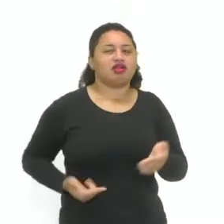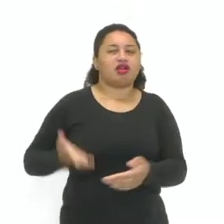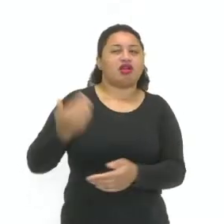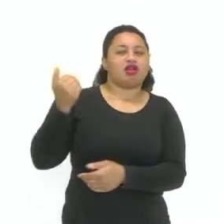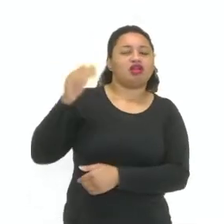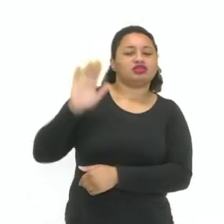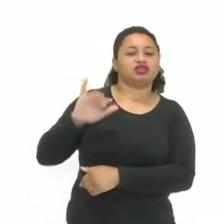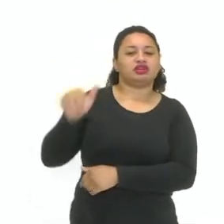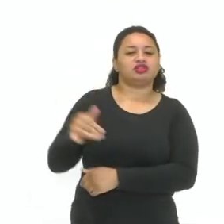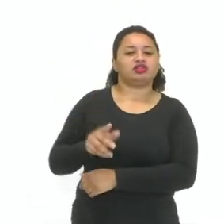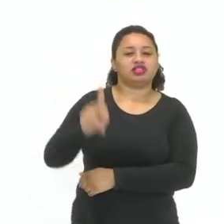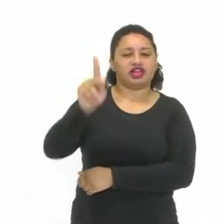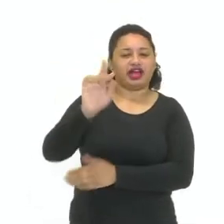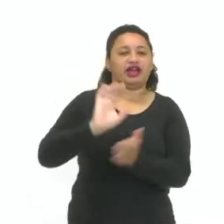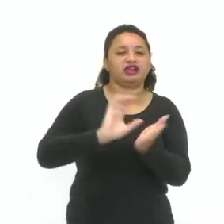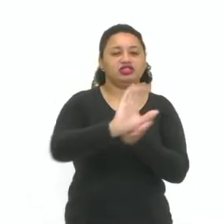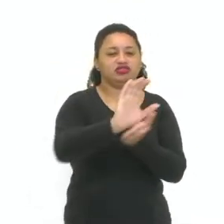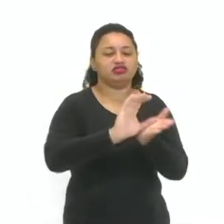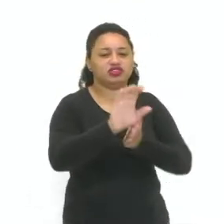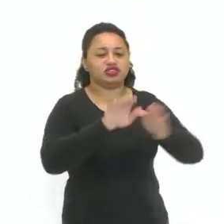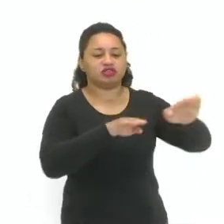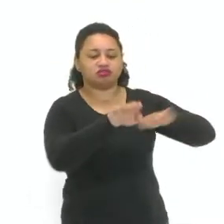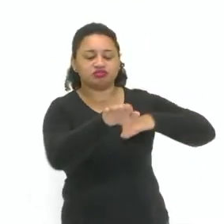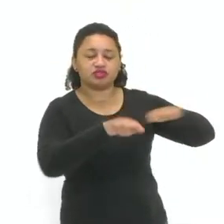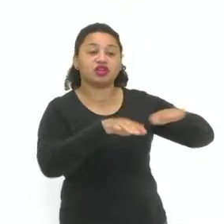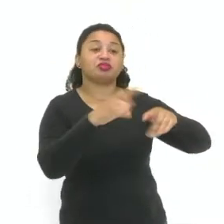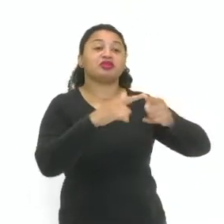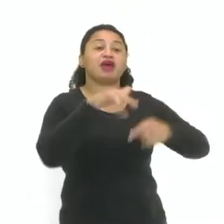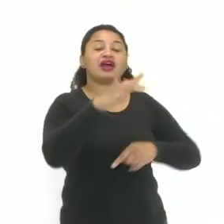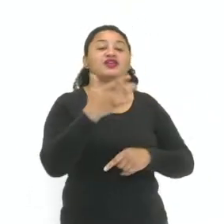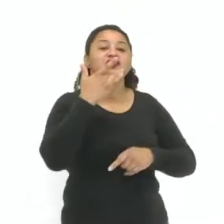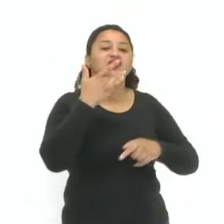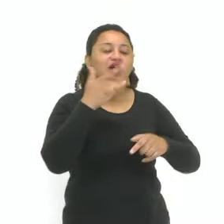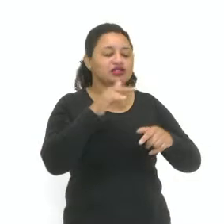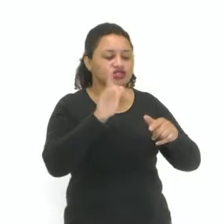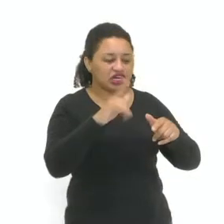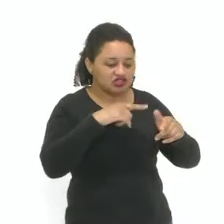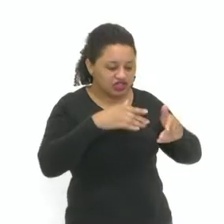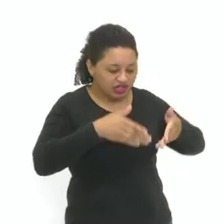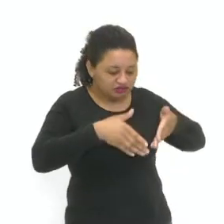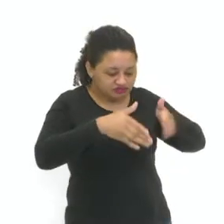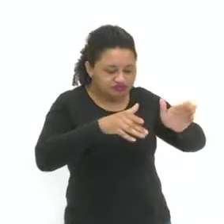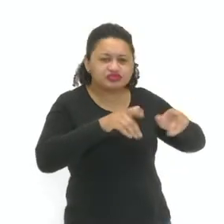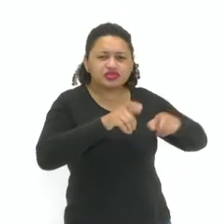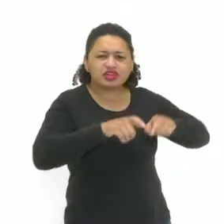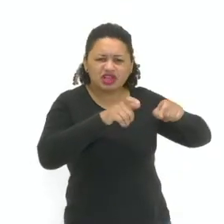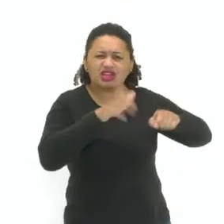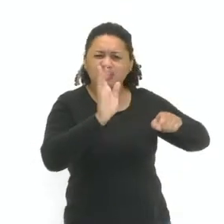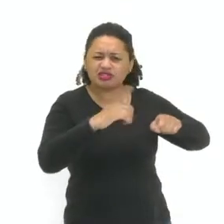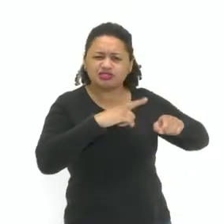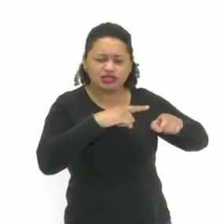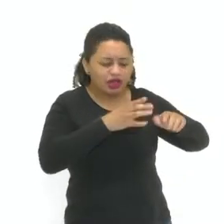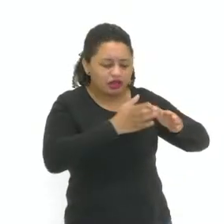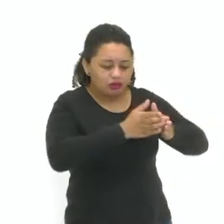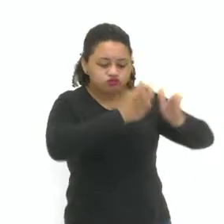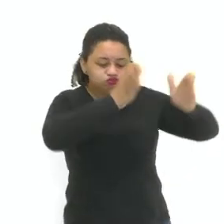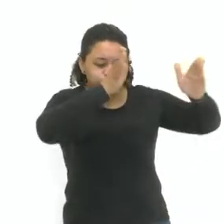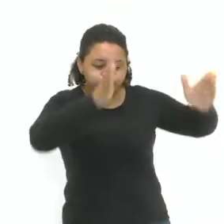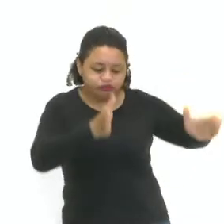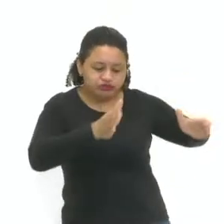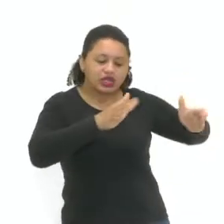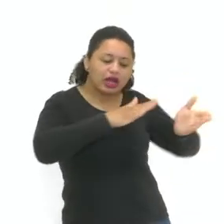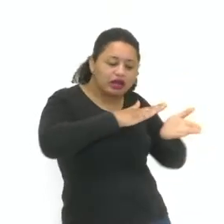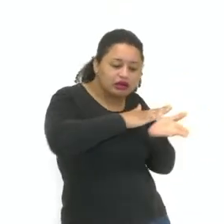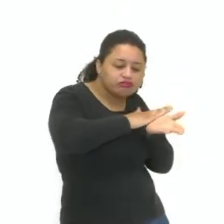de Oliveira, Porque foi muito mais fácil você só alargar as estradas rurais que já tinham e asfaltar e assim por